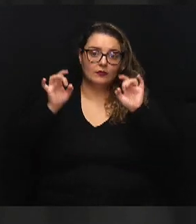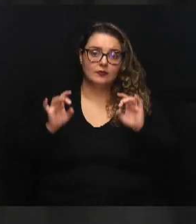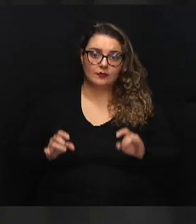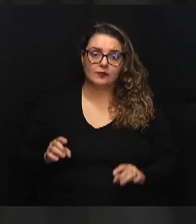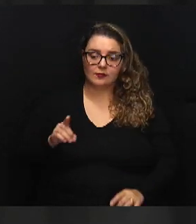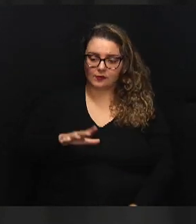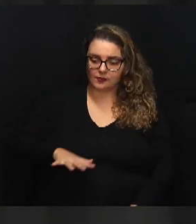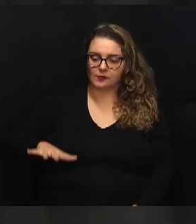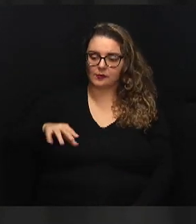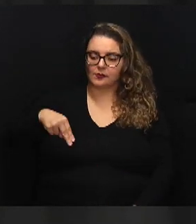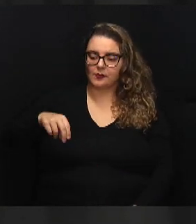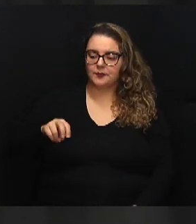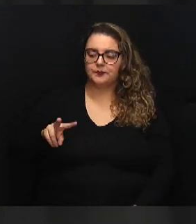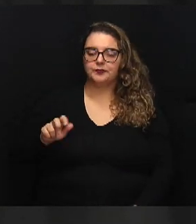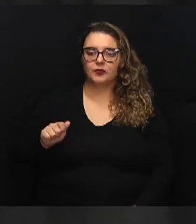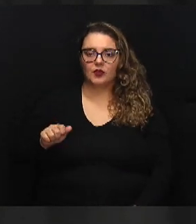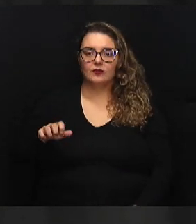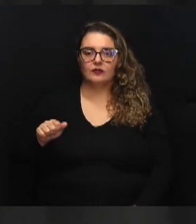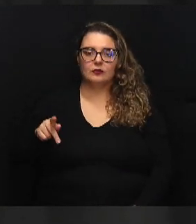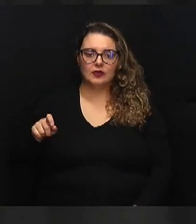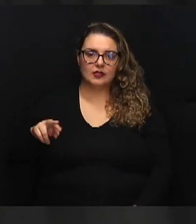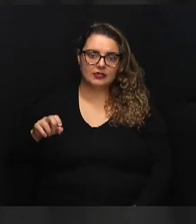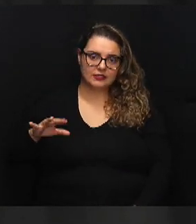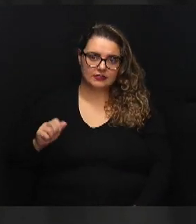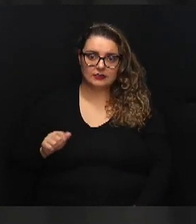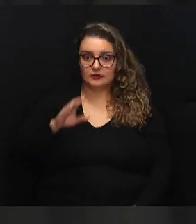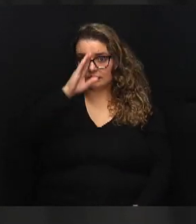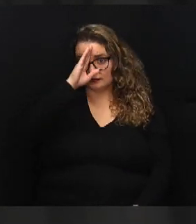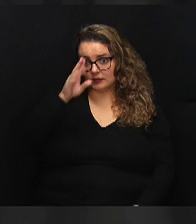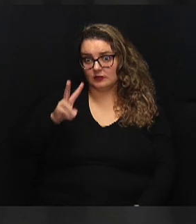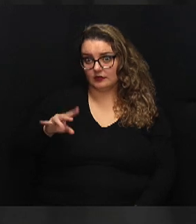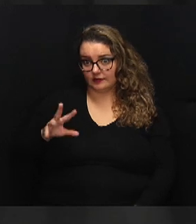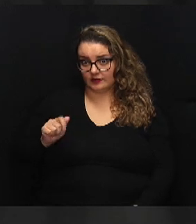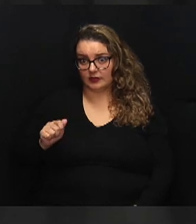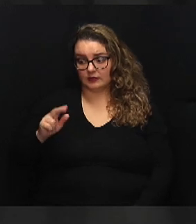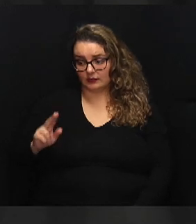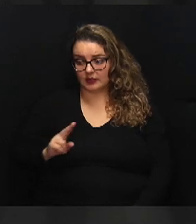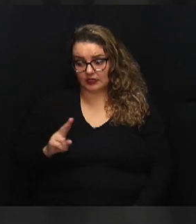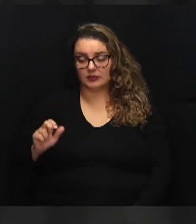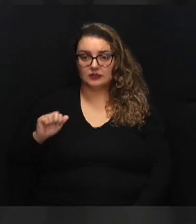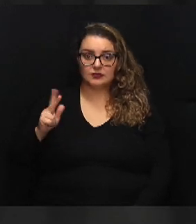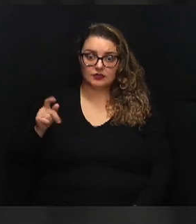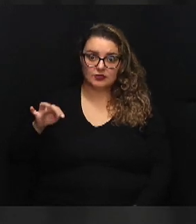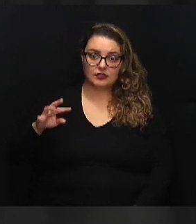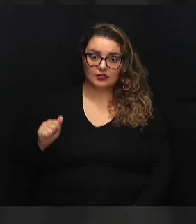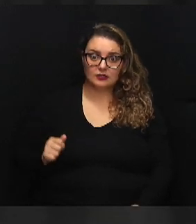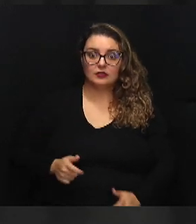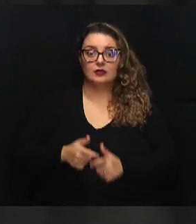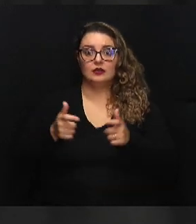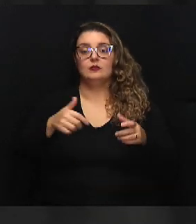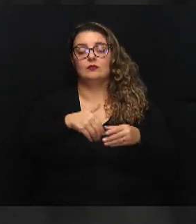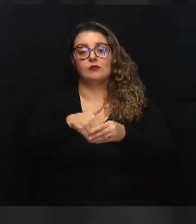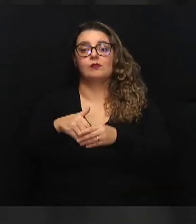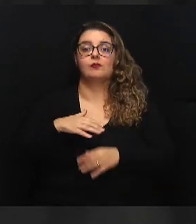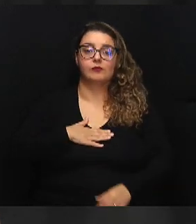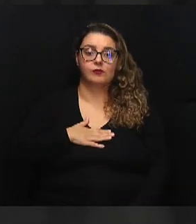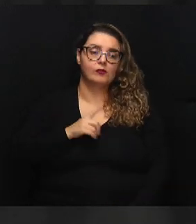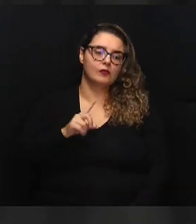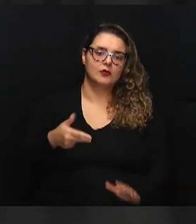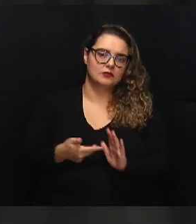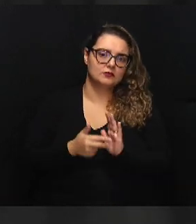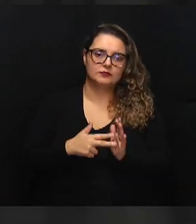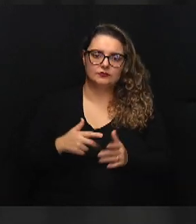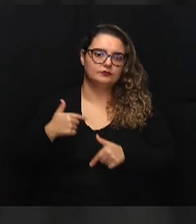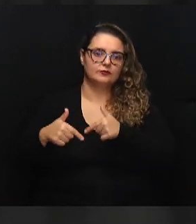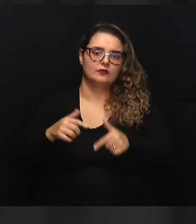distrito de Nova Aparecida, principalmente ali a Vila Padre Anchieta, é que me dá a maioria dos meus votos. Mas não quer dizer que a gente só